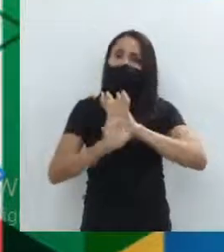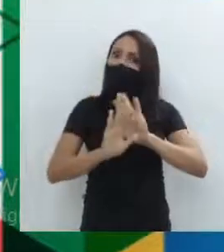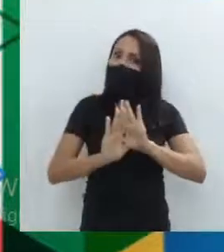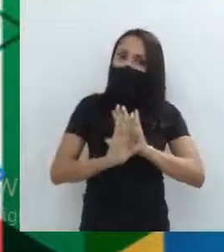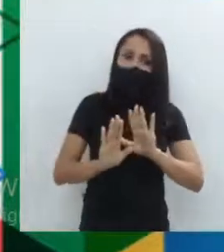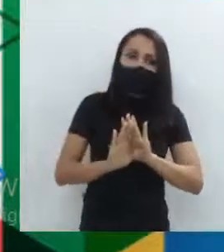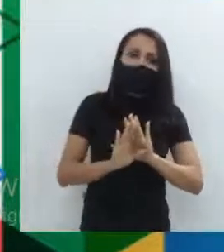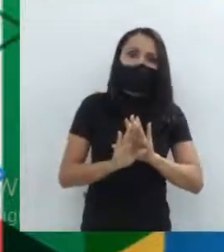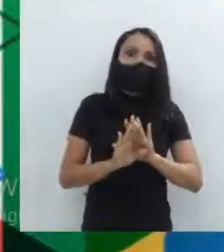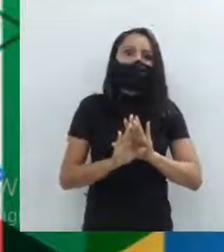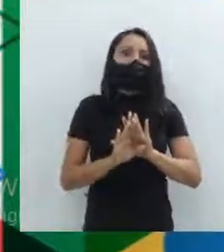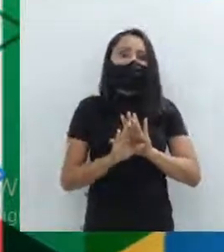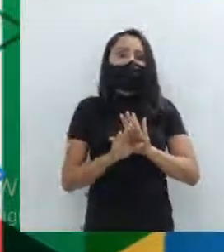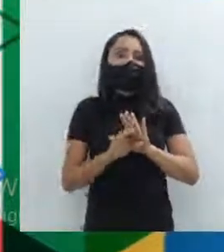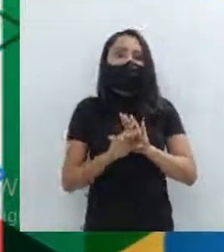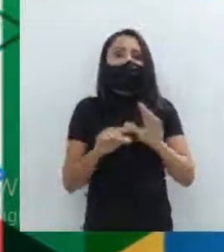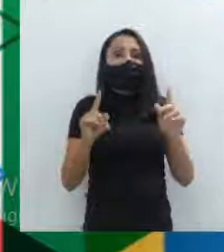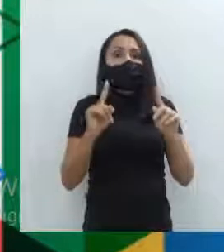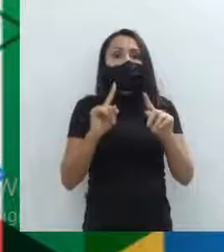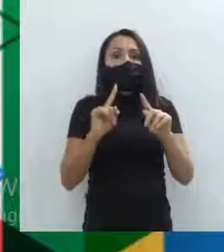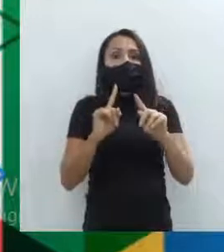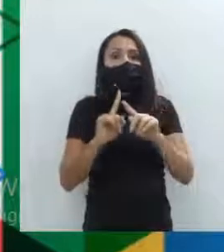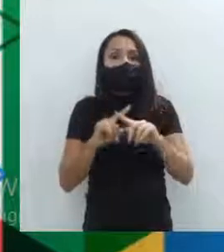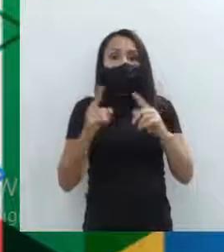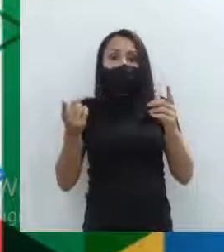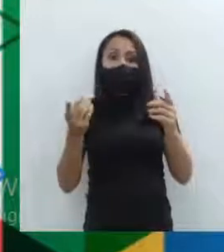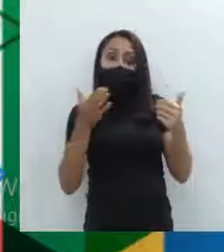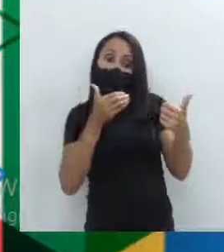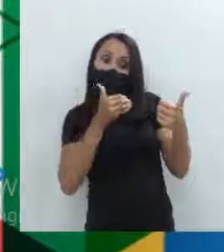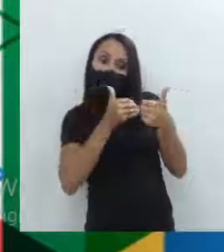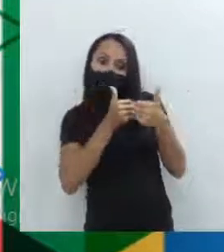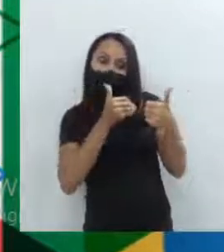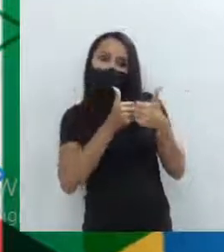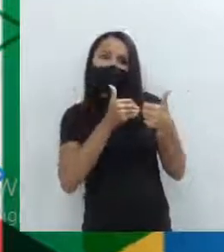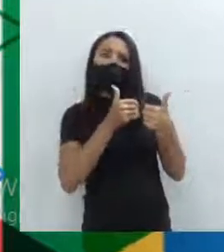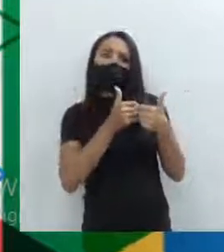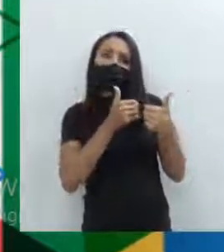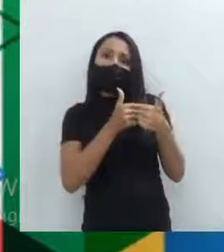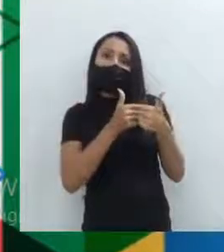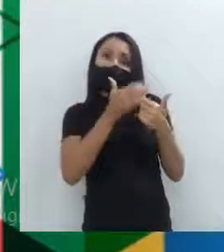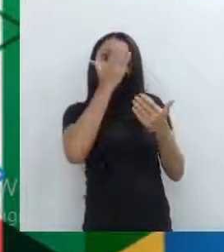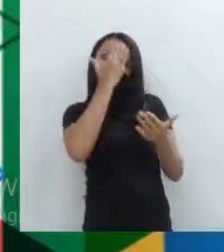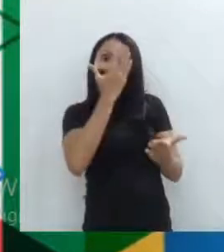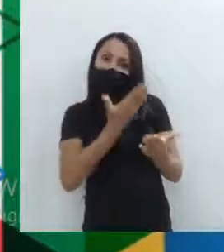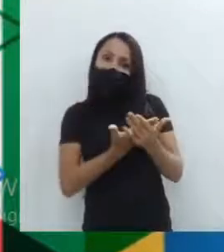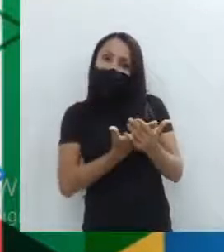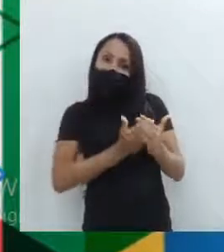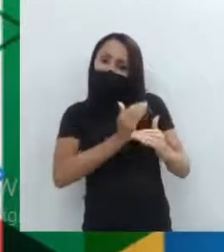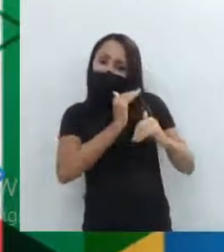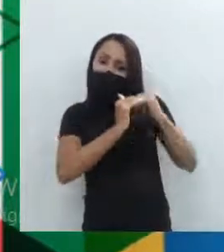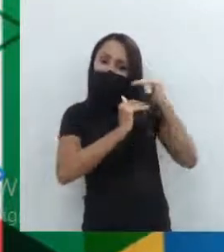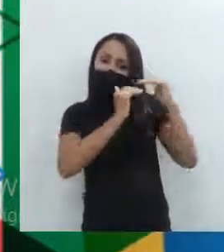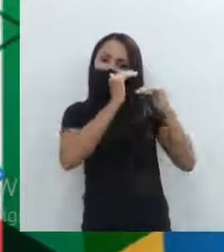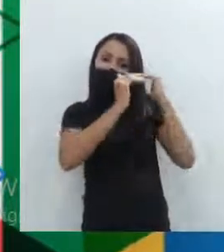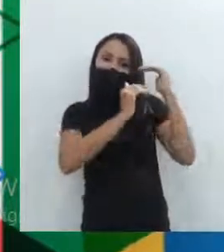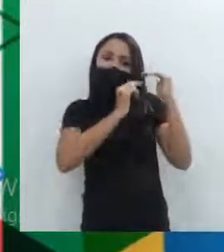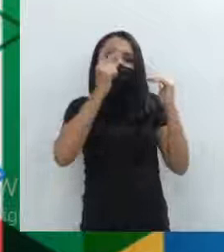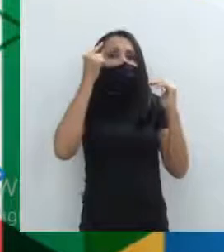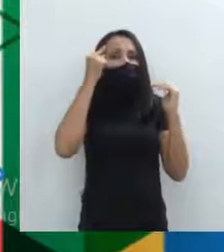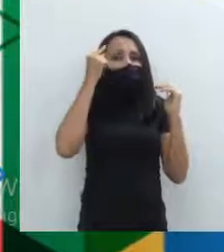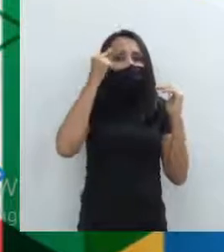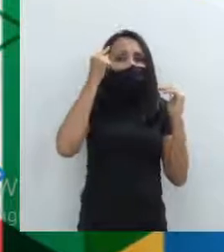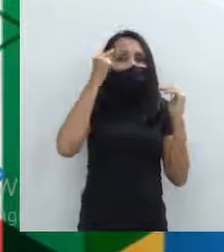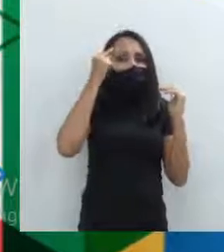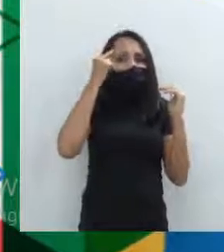uma religião, mas são a sua proximidade que leva você a crer, a desenvolver um pensamento a respeito